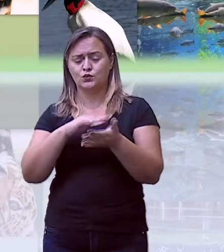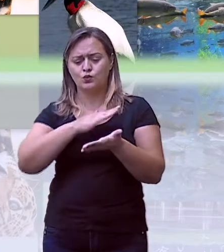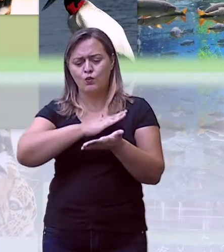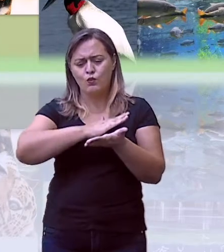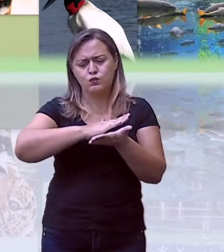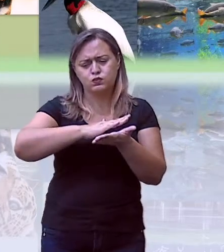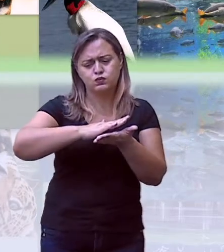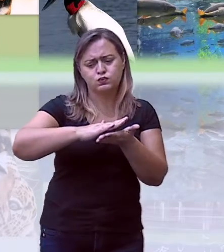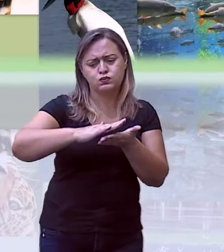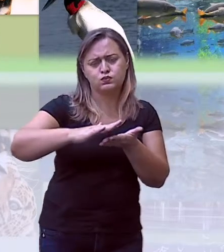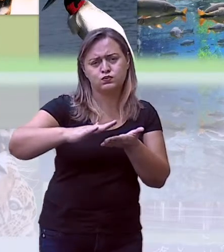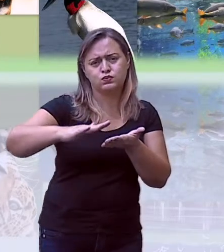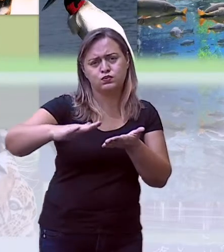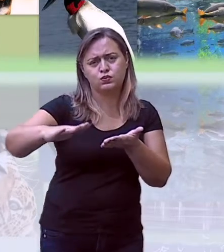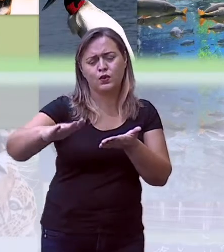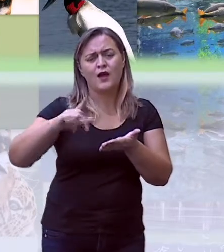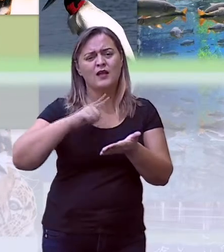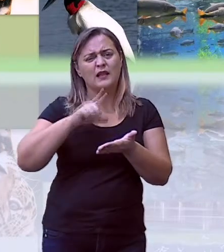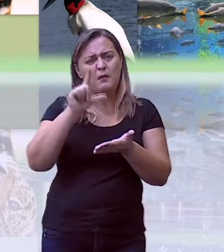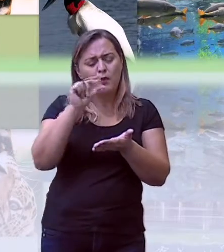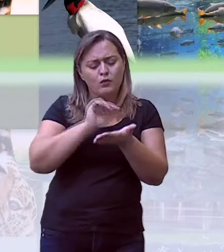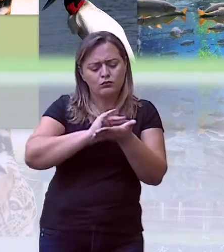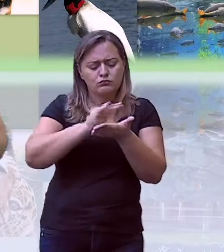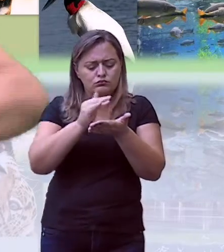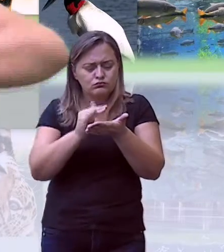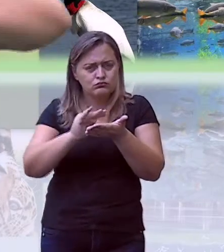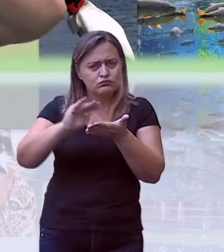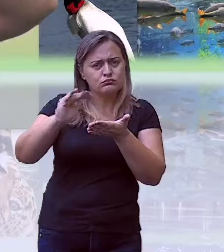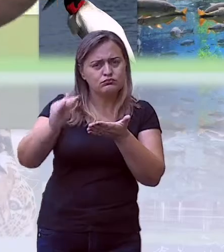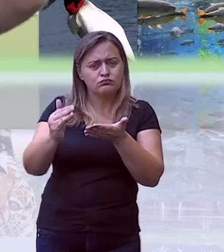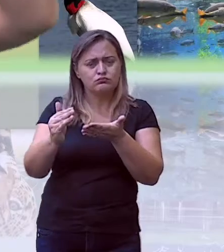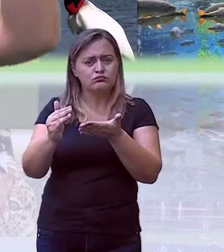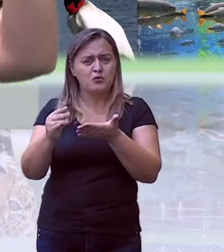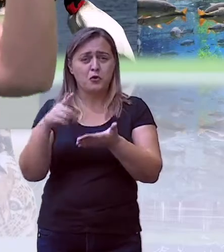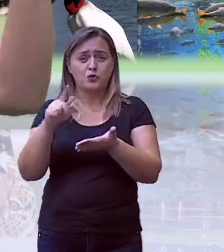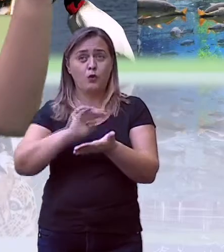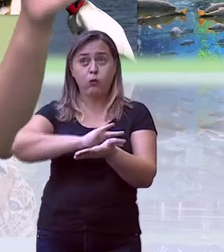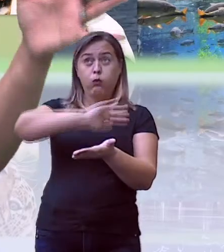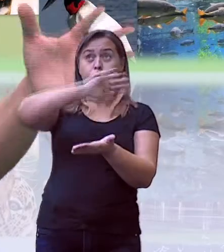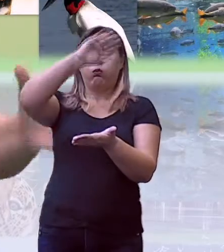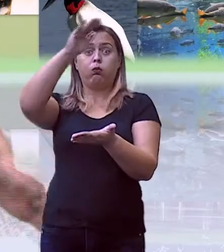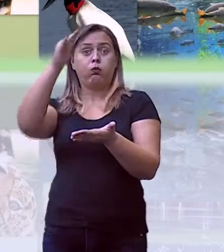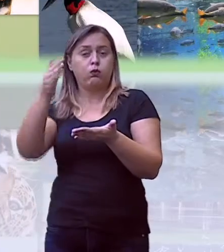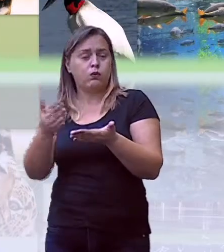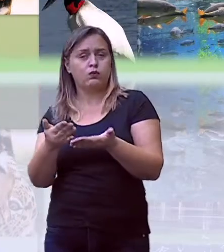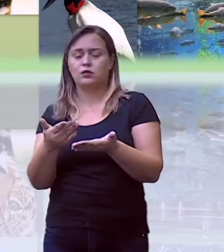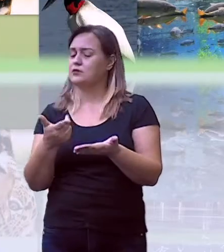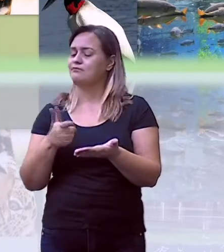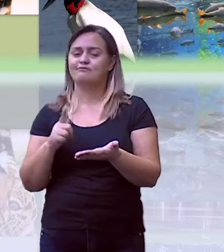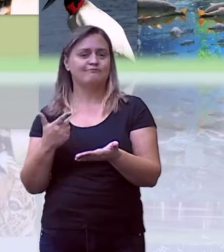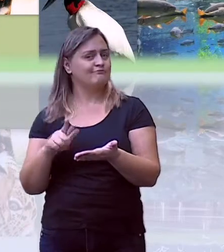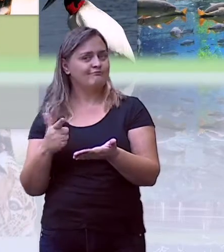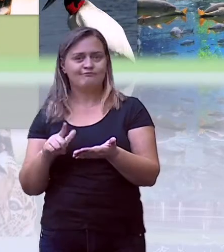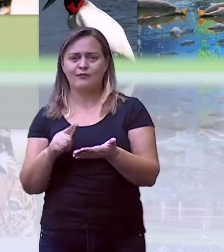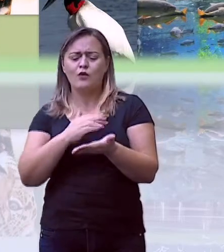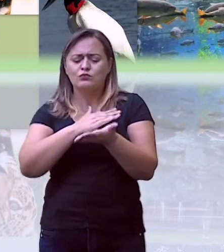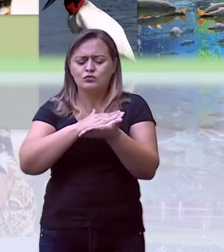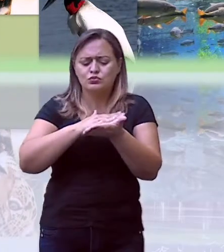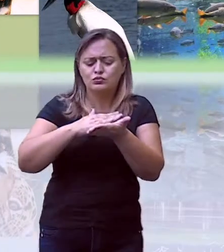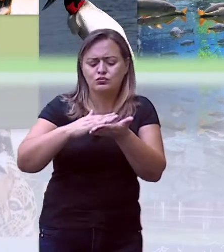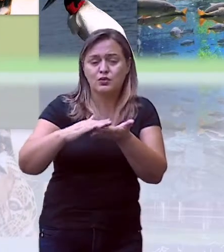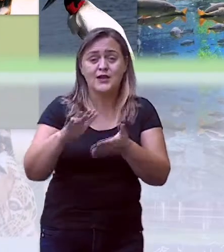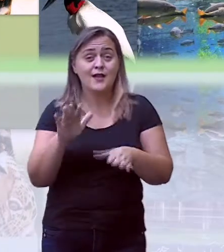tem suaves ondulações. Então, nós não vamos achar nada muito montanhoso, não é